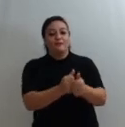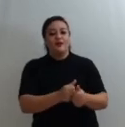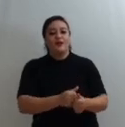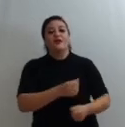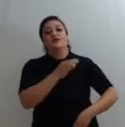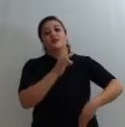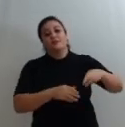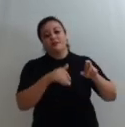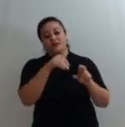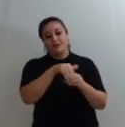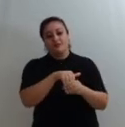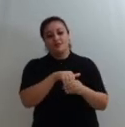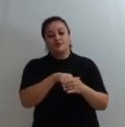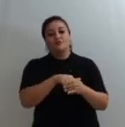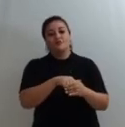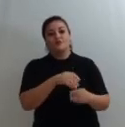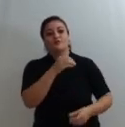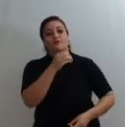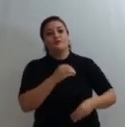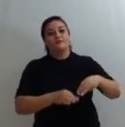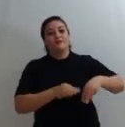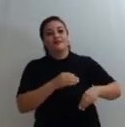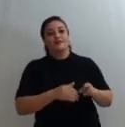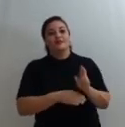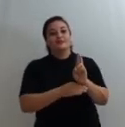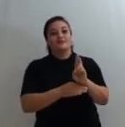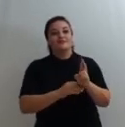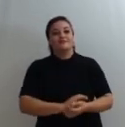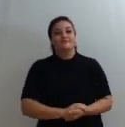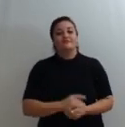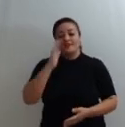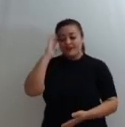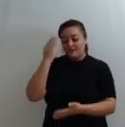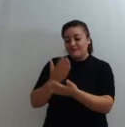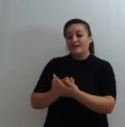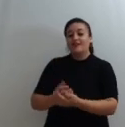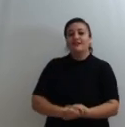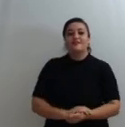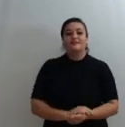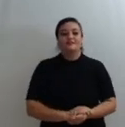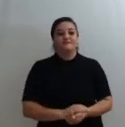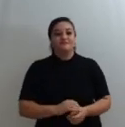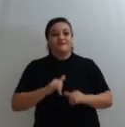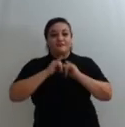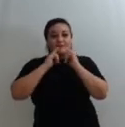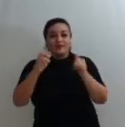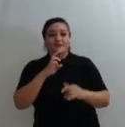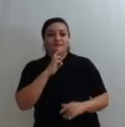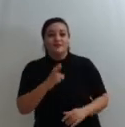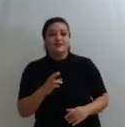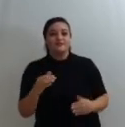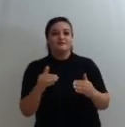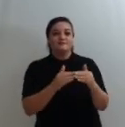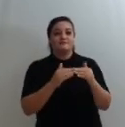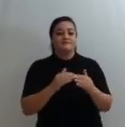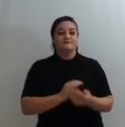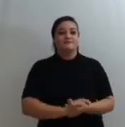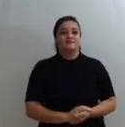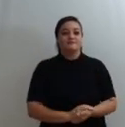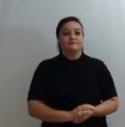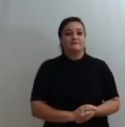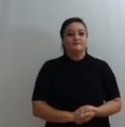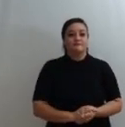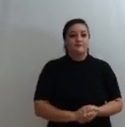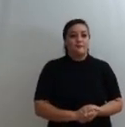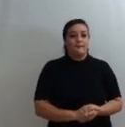com essas observações. Obrigado, ministro Laureta. Fica assim proclamado por unanimidade. Ministro Neff.